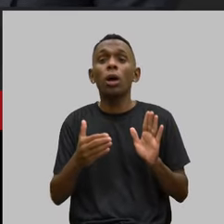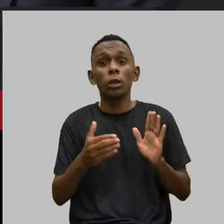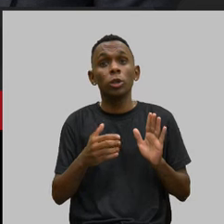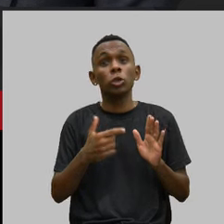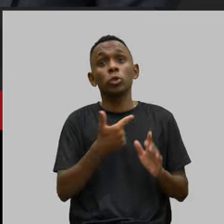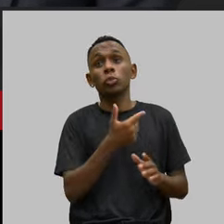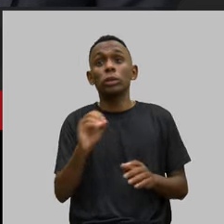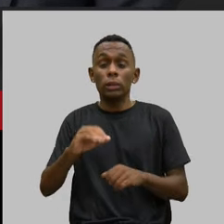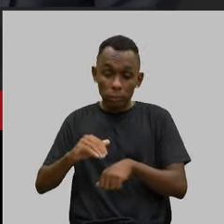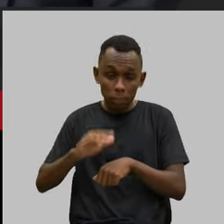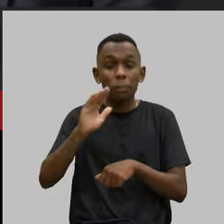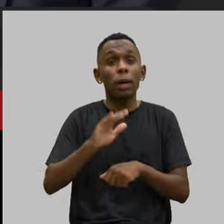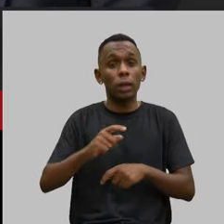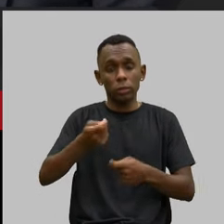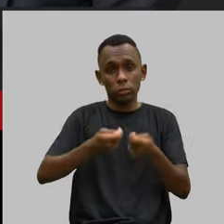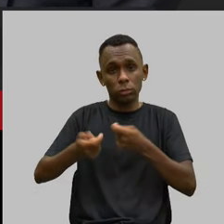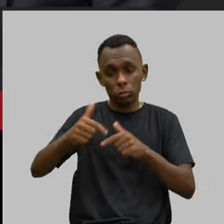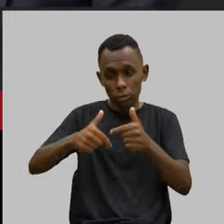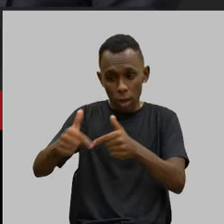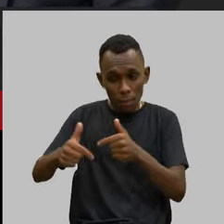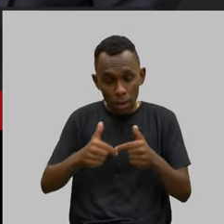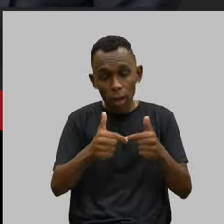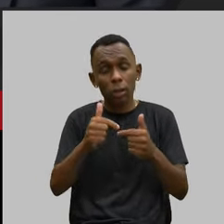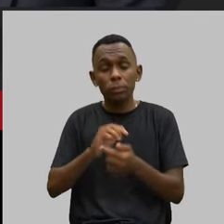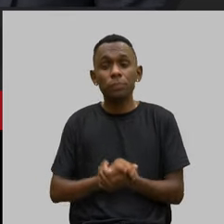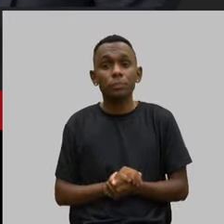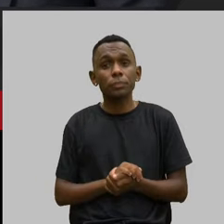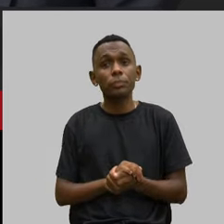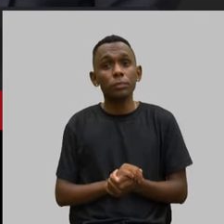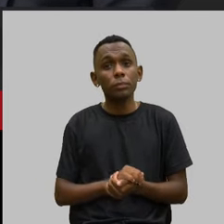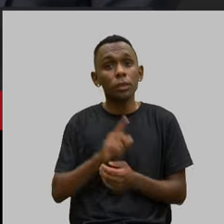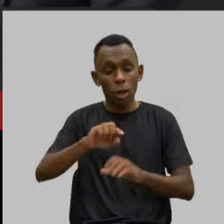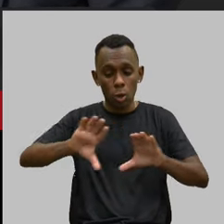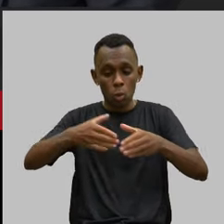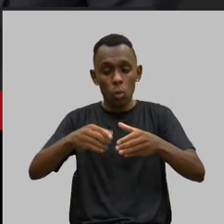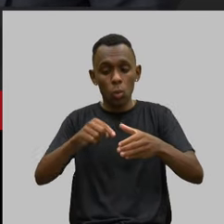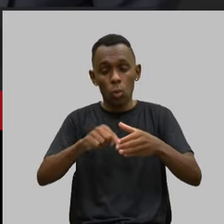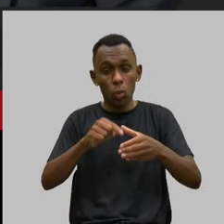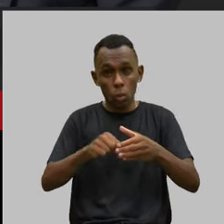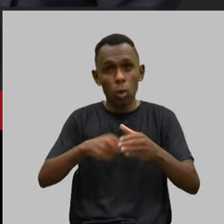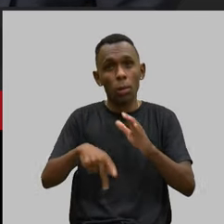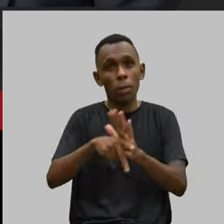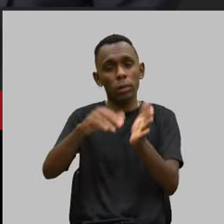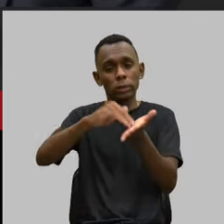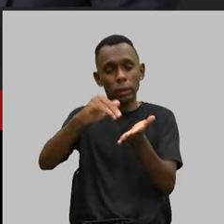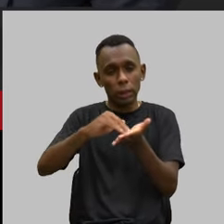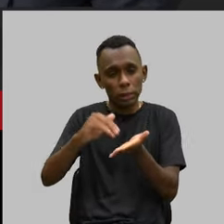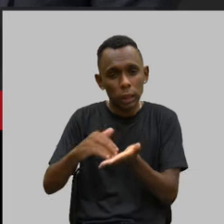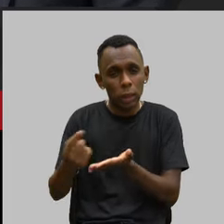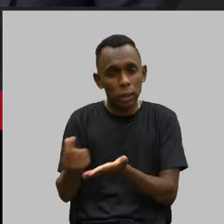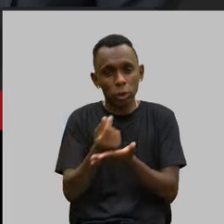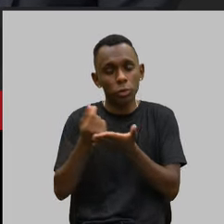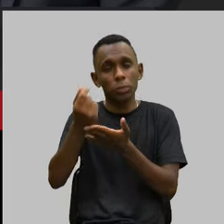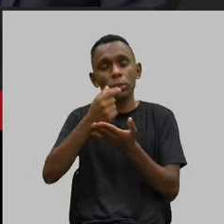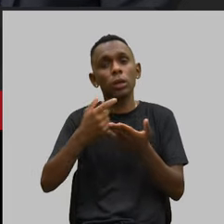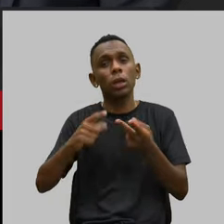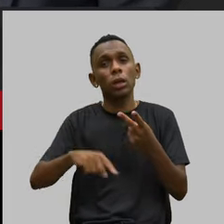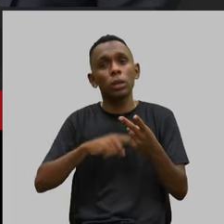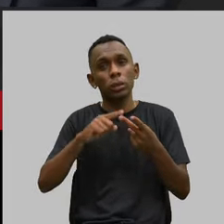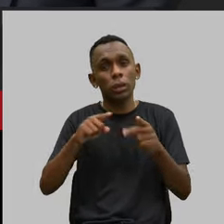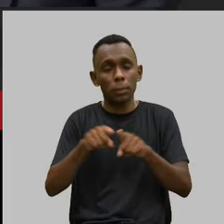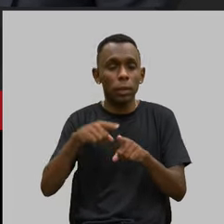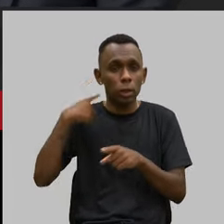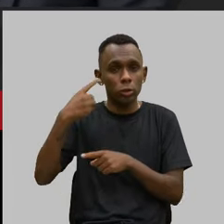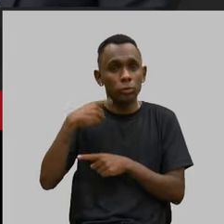no âmbito do Cira né Eh que é um comitê que reúne Secretaria de Fazenda eh a Advocacia